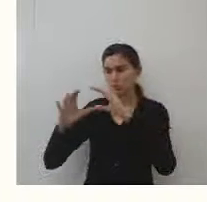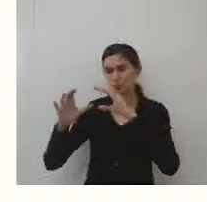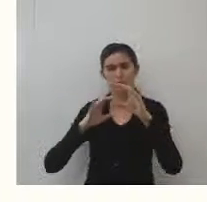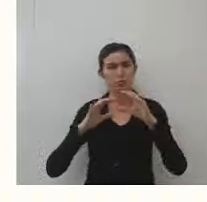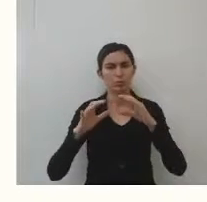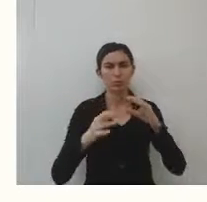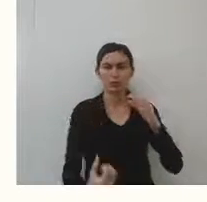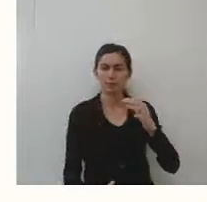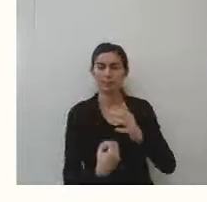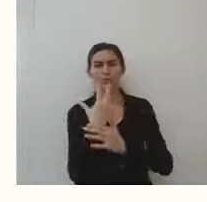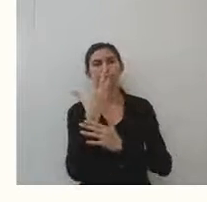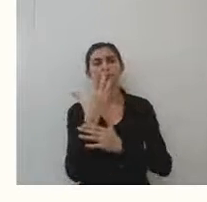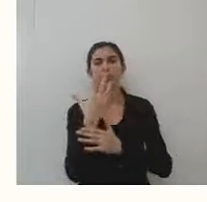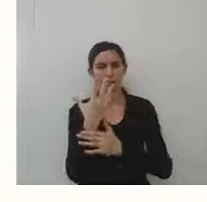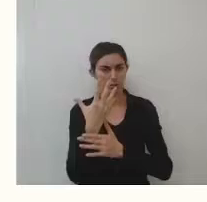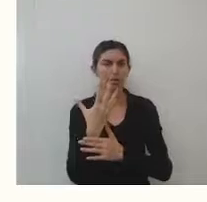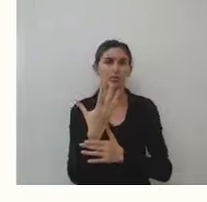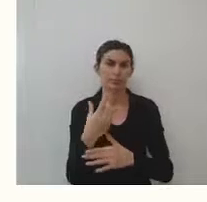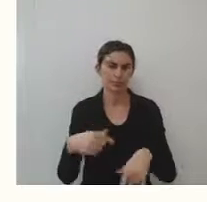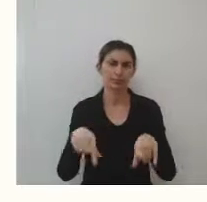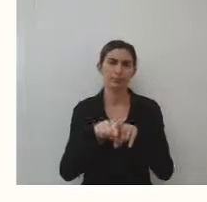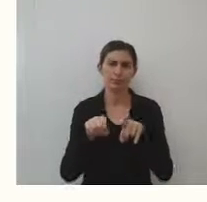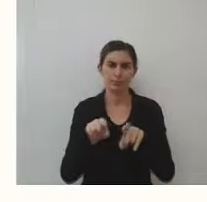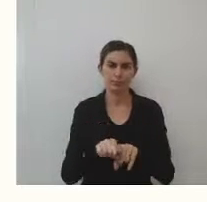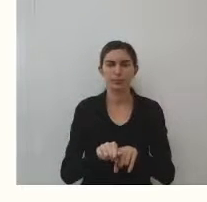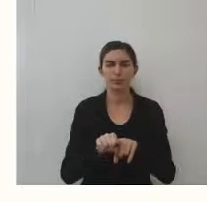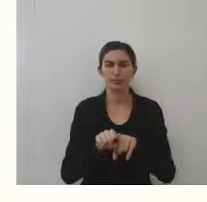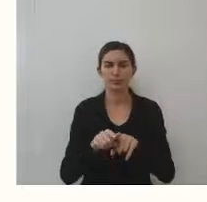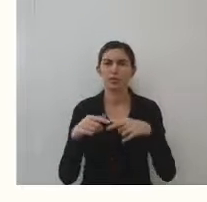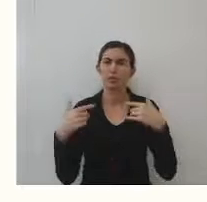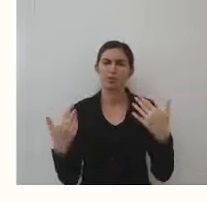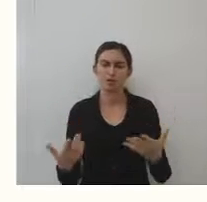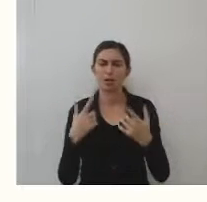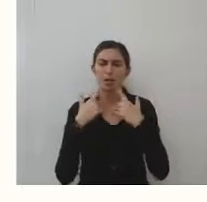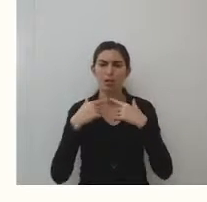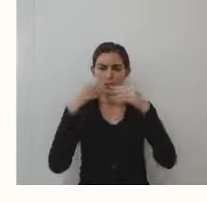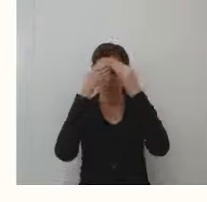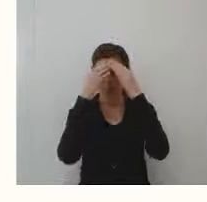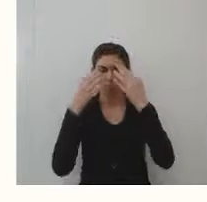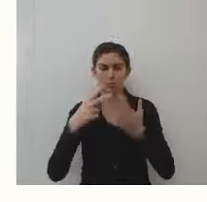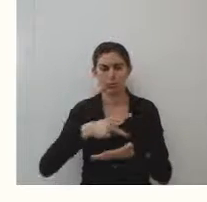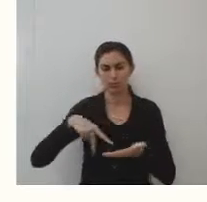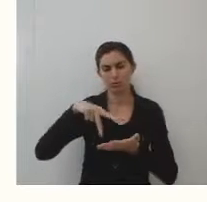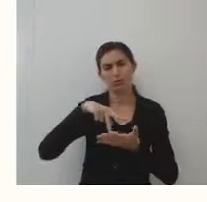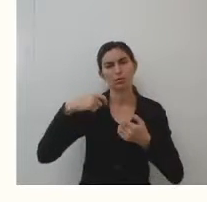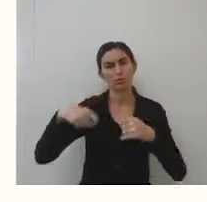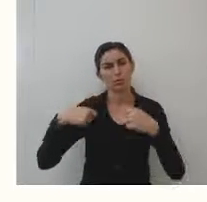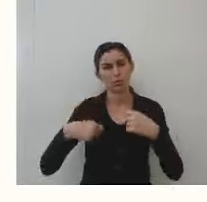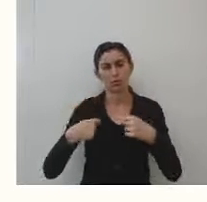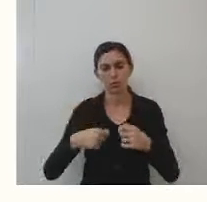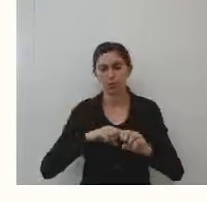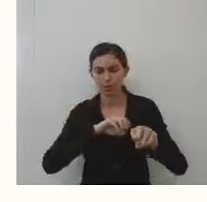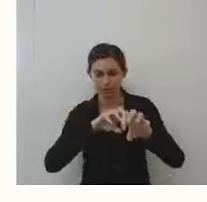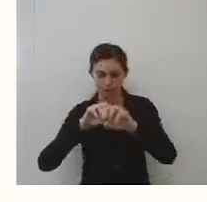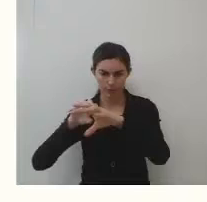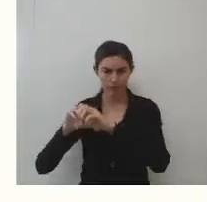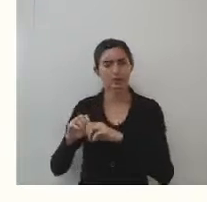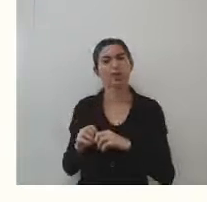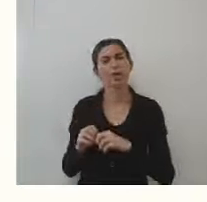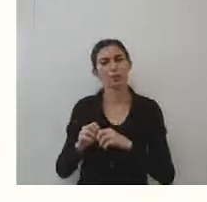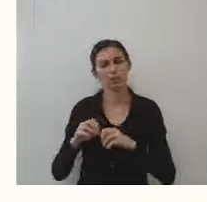e de criação também. Assim, a linguagem da dança merece e precisa ser